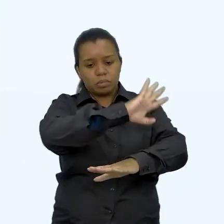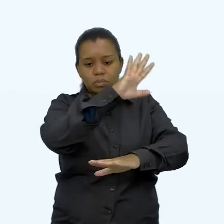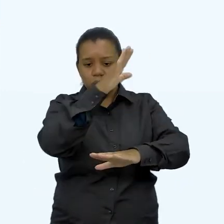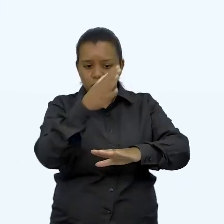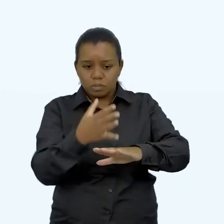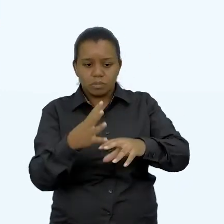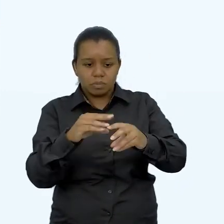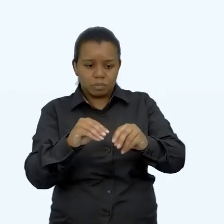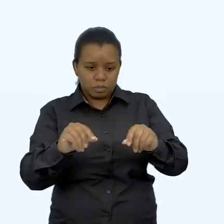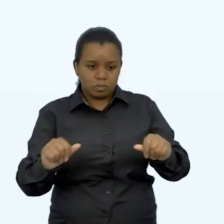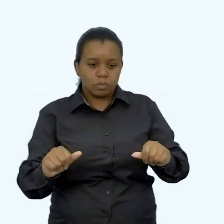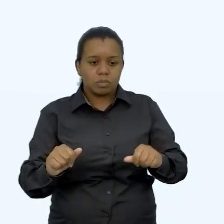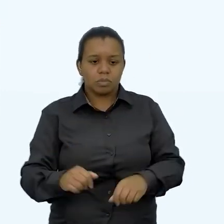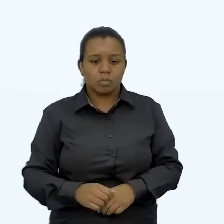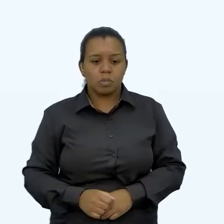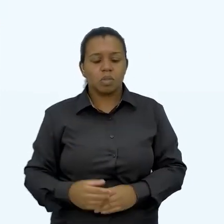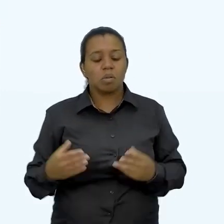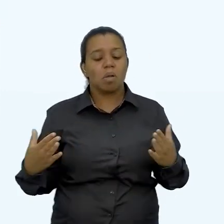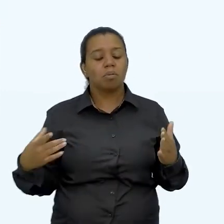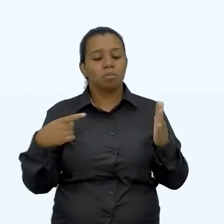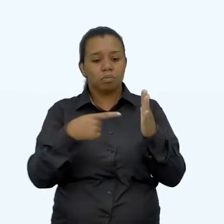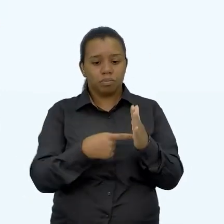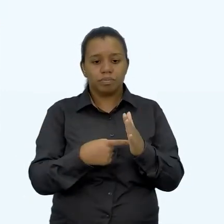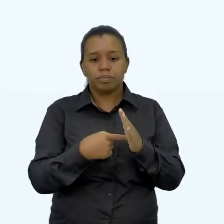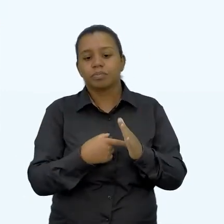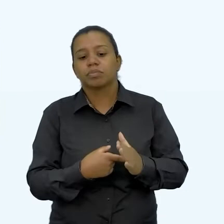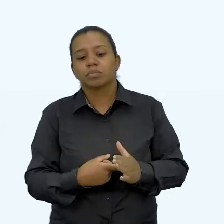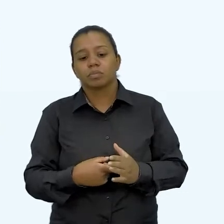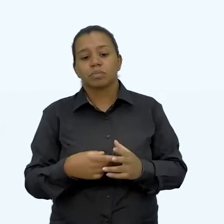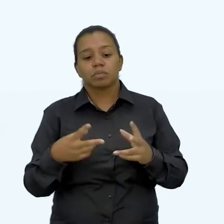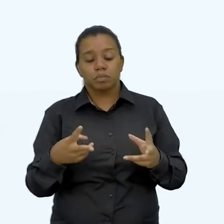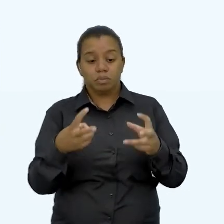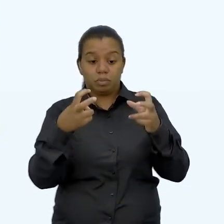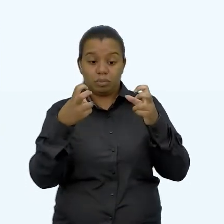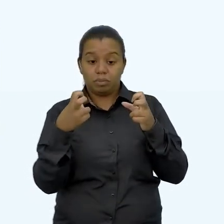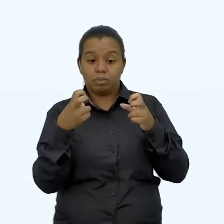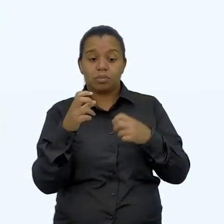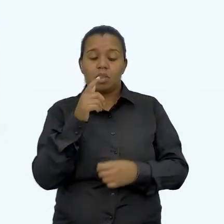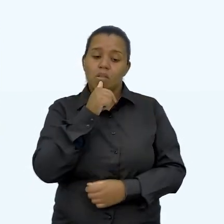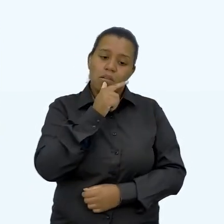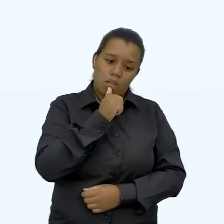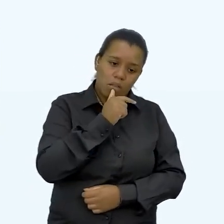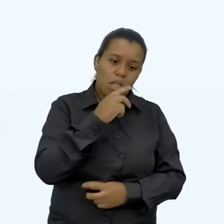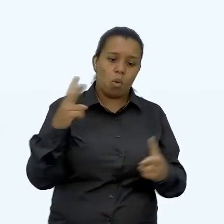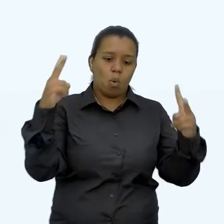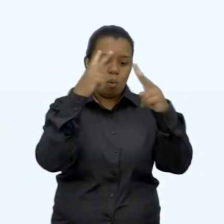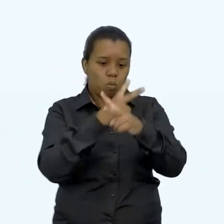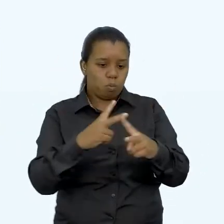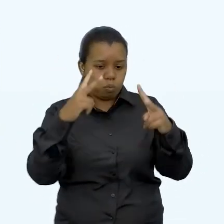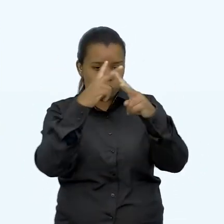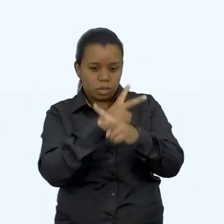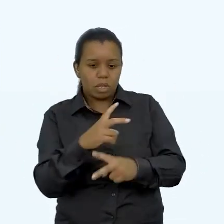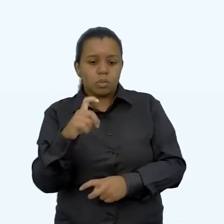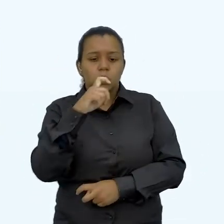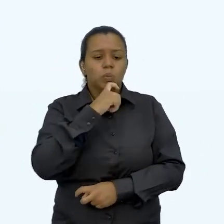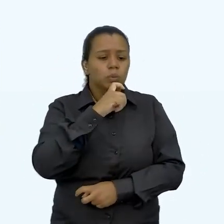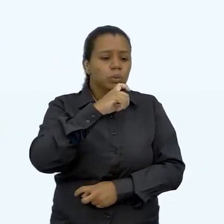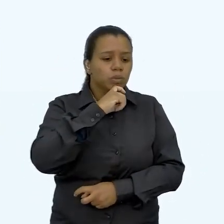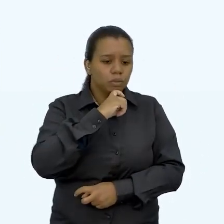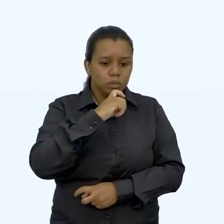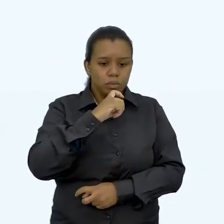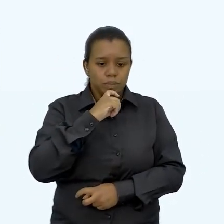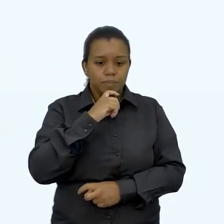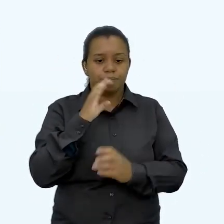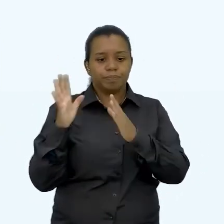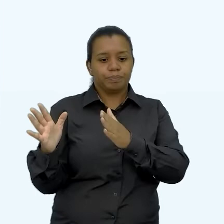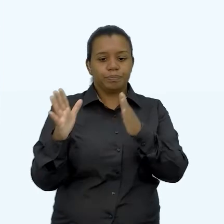Do ponto de vista geológico, seus agentes principais são a água, os ventos e o gelo. Cada